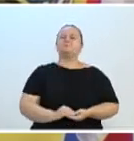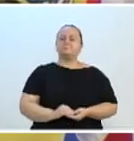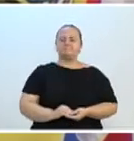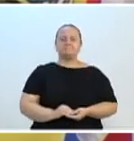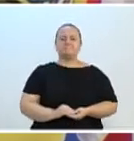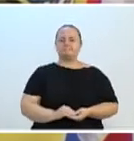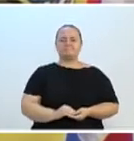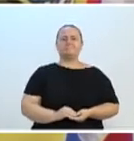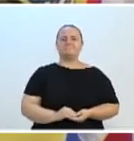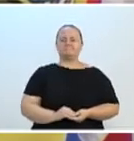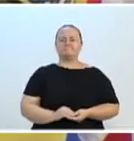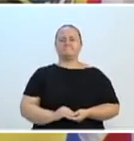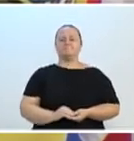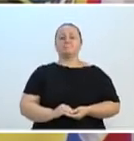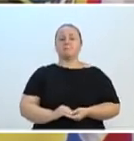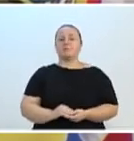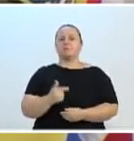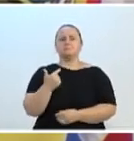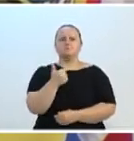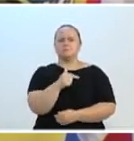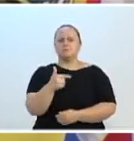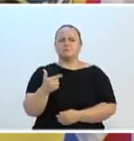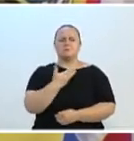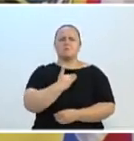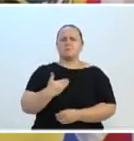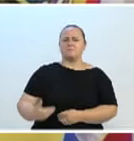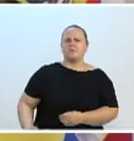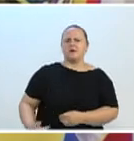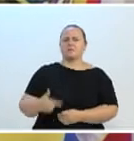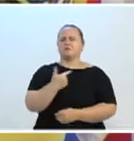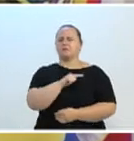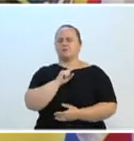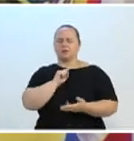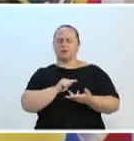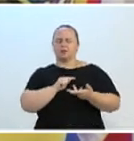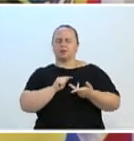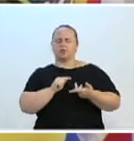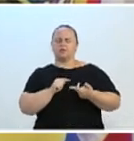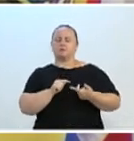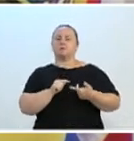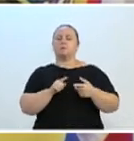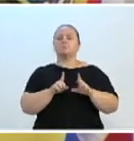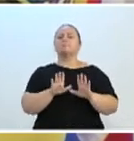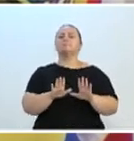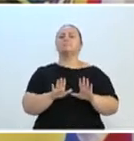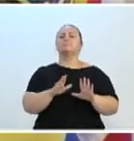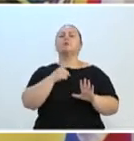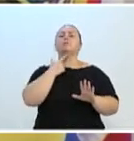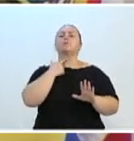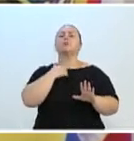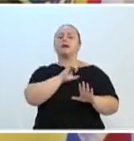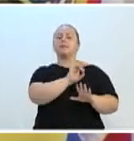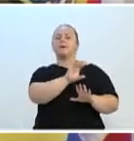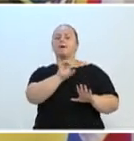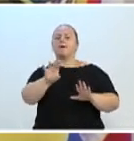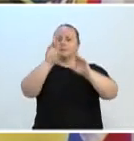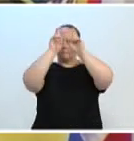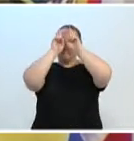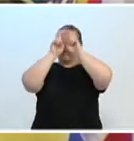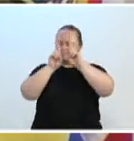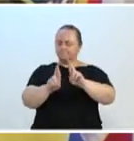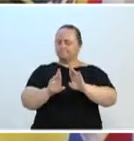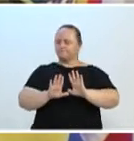ninguém. Não houve a participação direta de governo de ninguém. Houve, sim, a vontade própria de cada um, sendo respeitada dentro desse